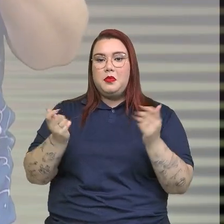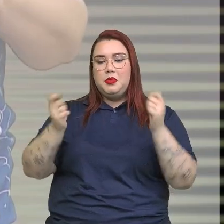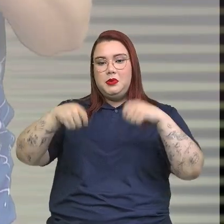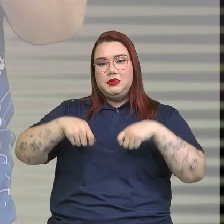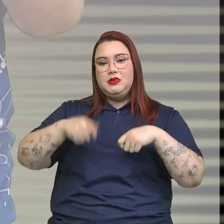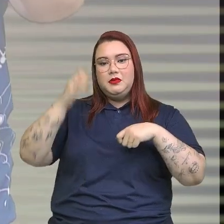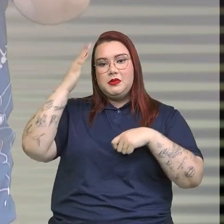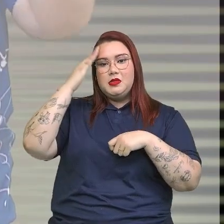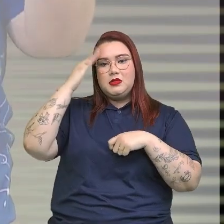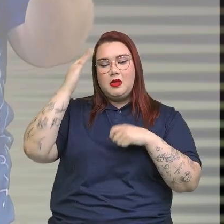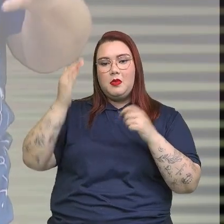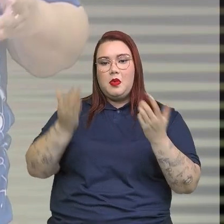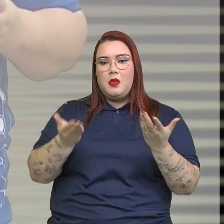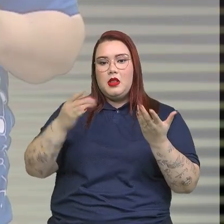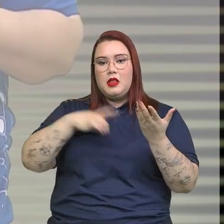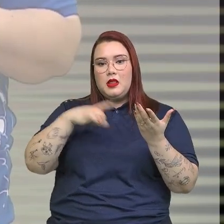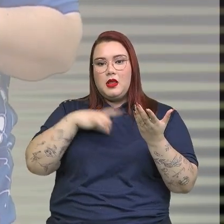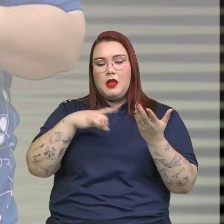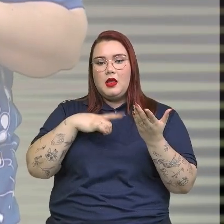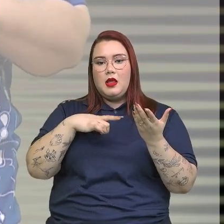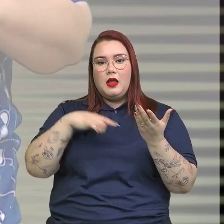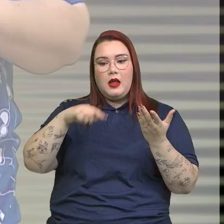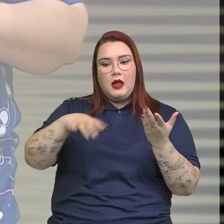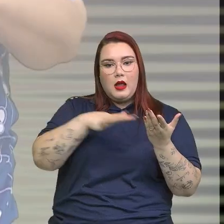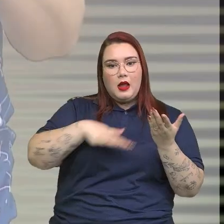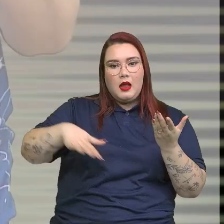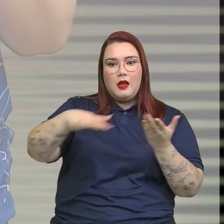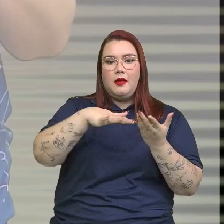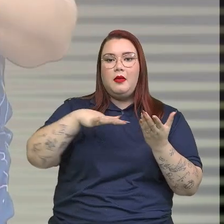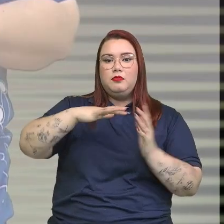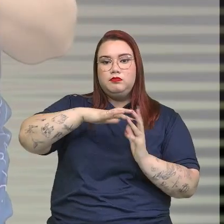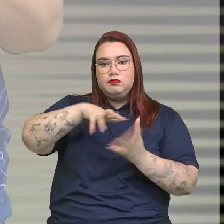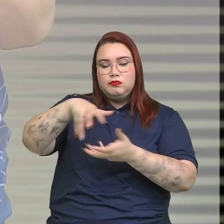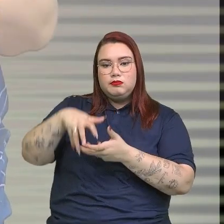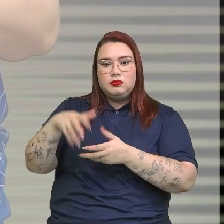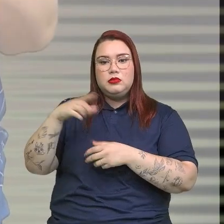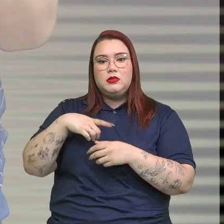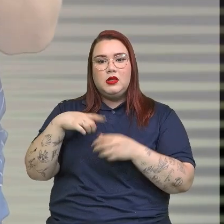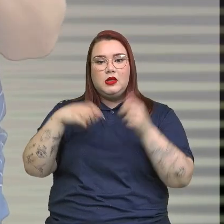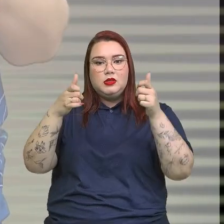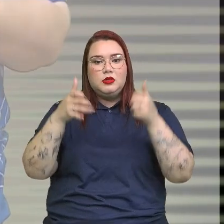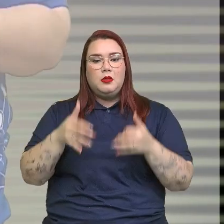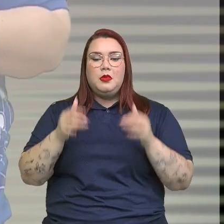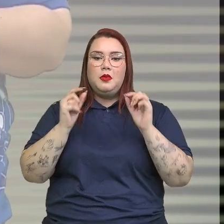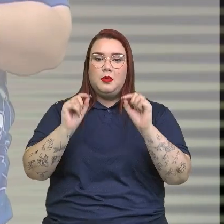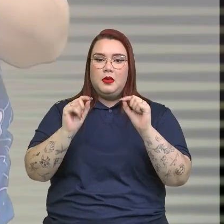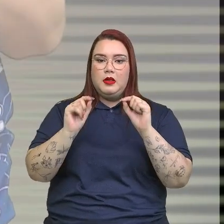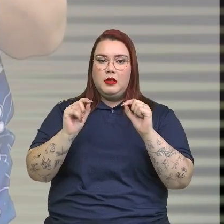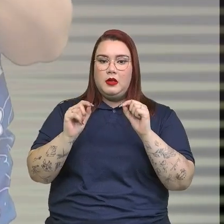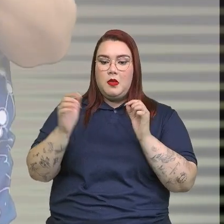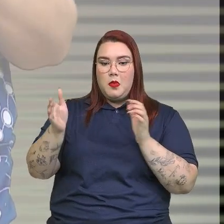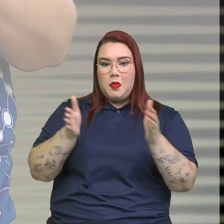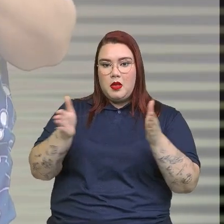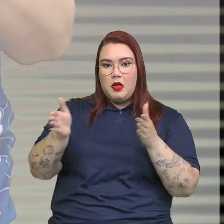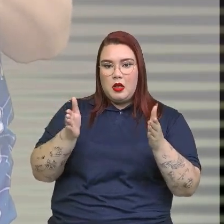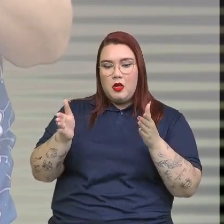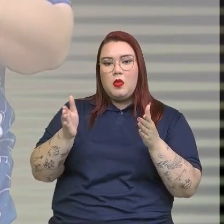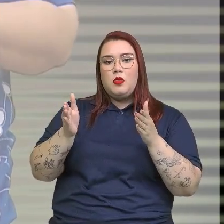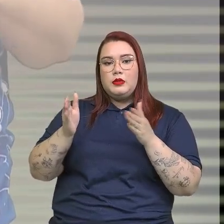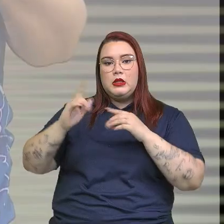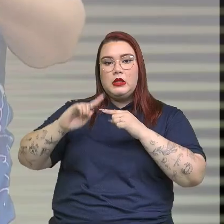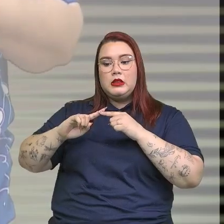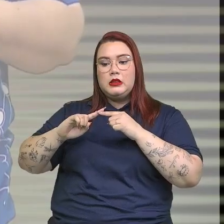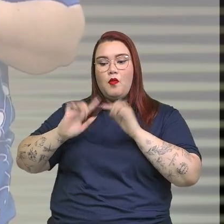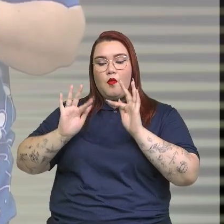então, aí abranger, então, esse mundo global, nós estamos falando ali, então, deste período pós ali o